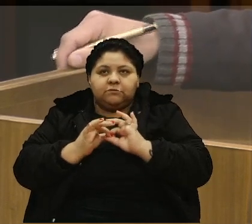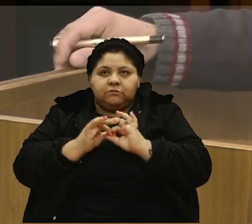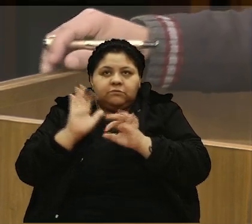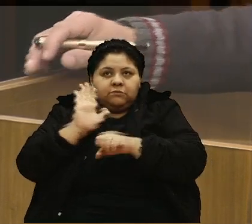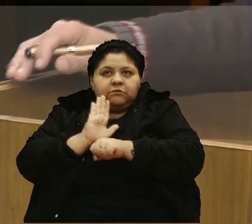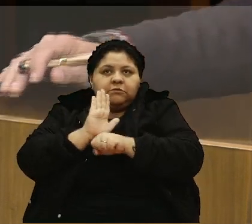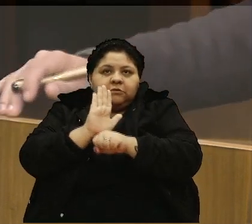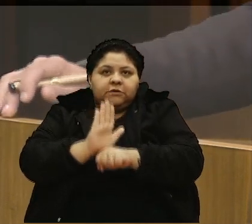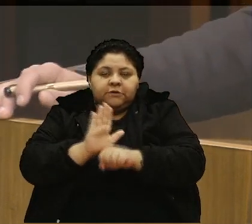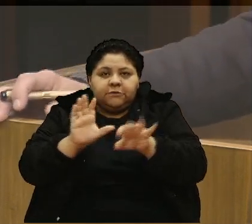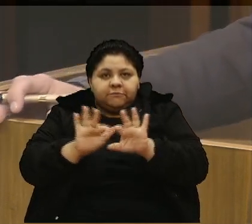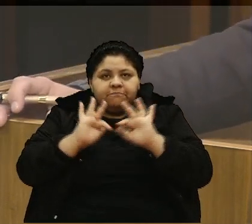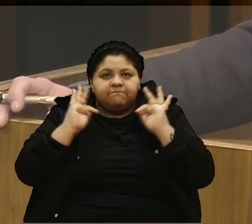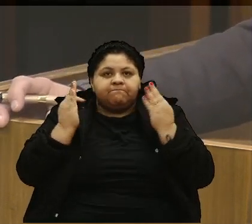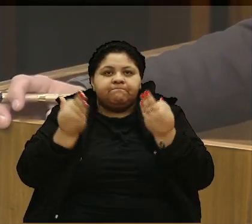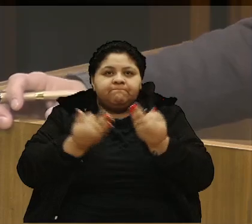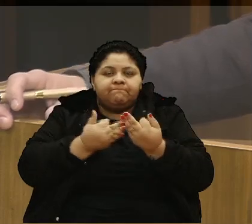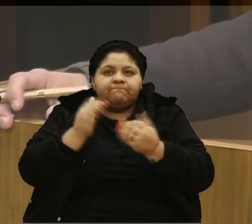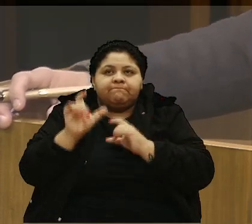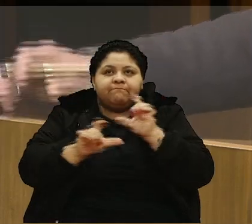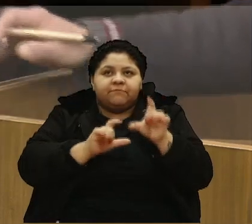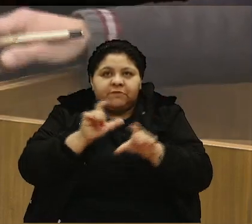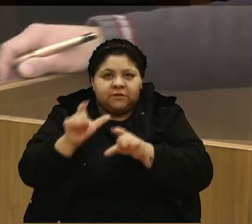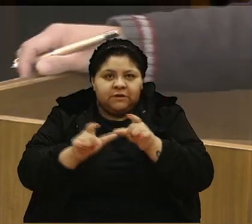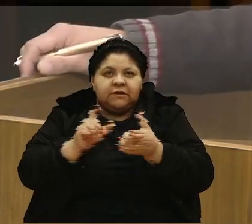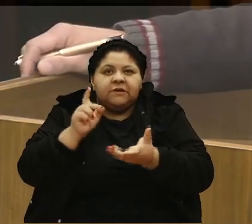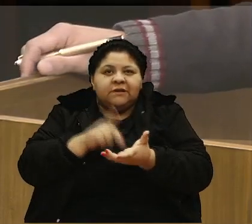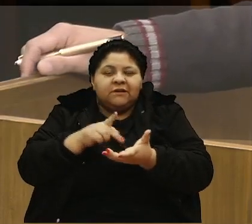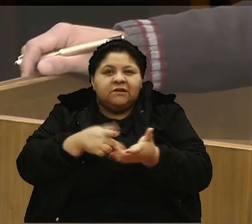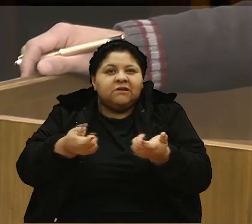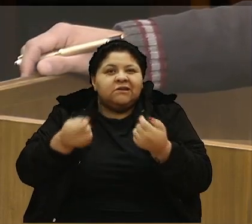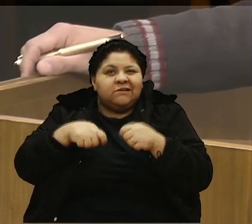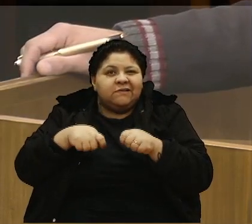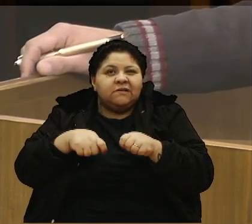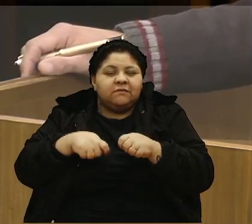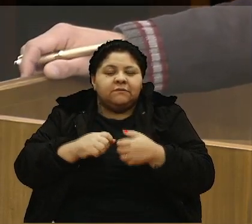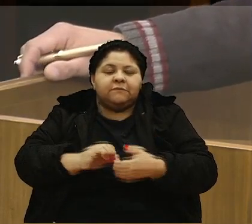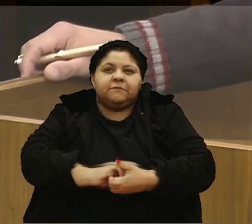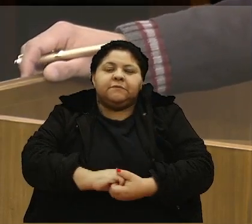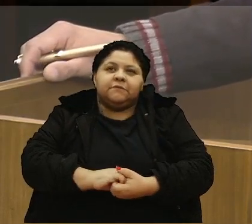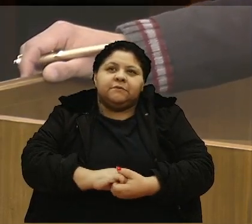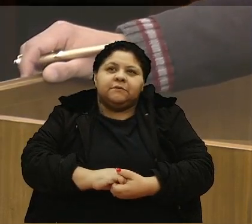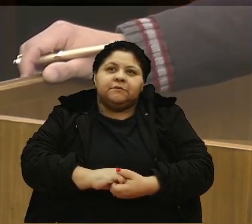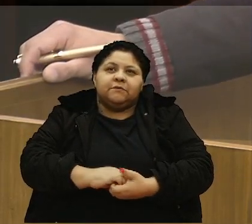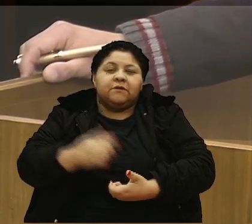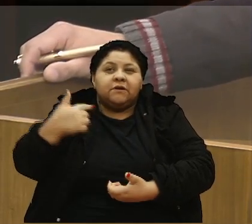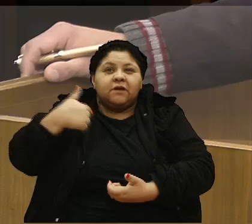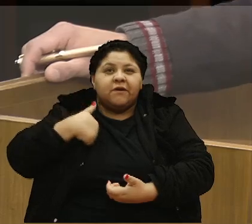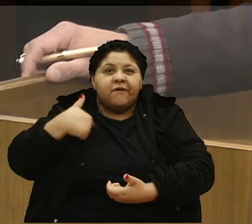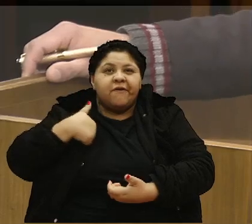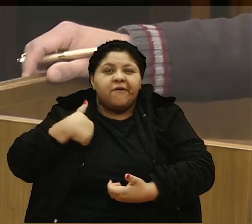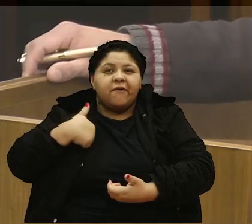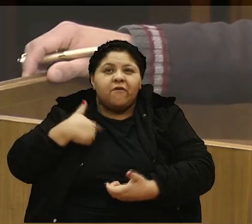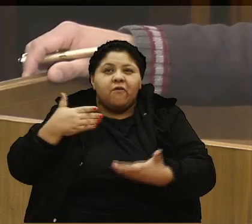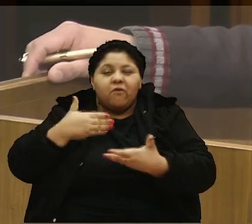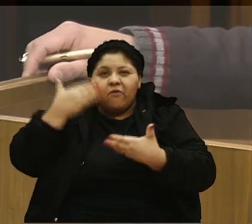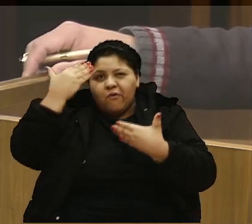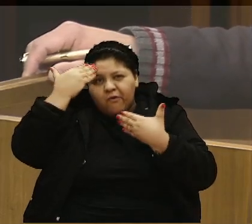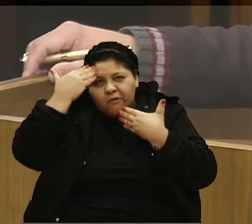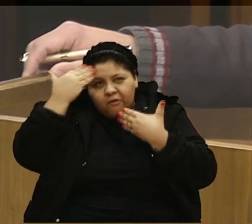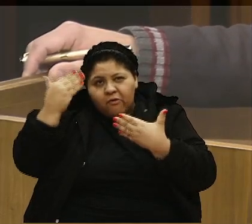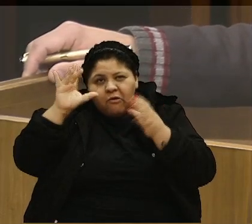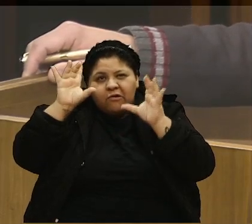prol das famílias, das pessoas que de fato necessitam e precisam. E eu tenho que fazer um agradecimento